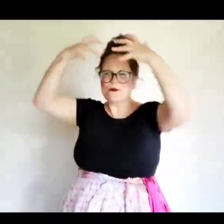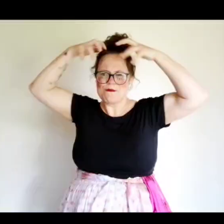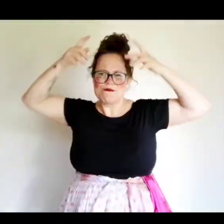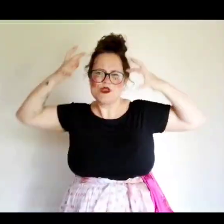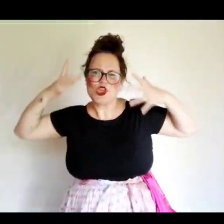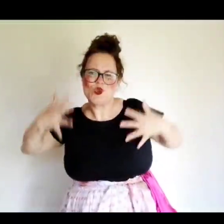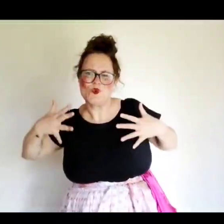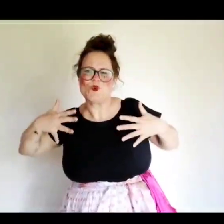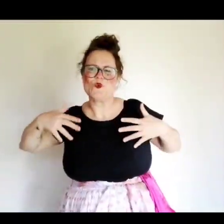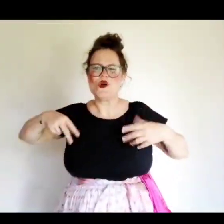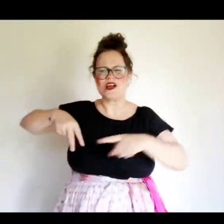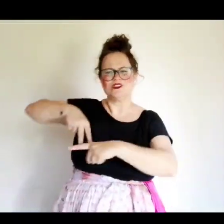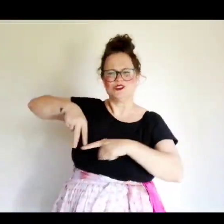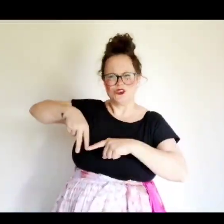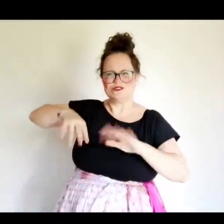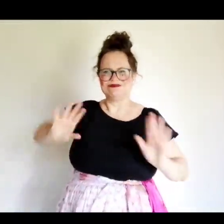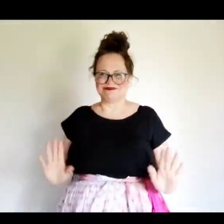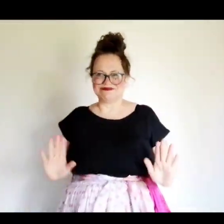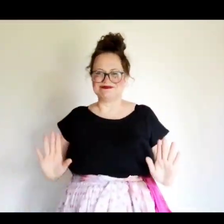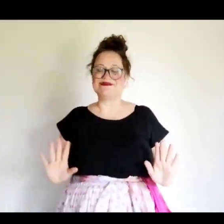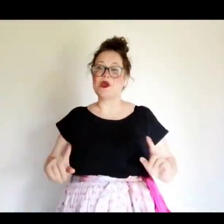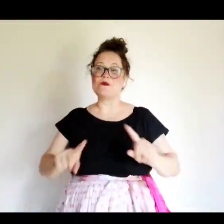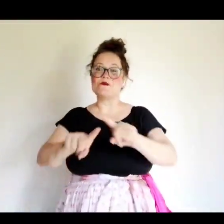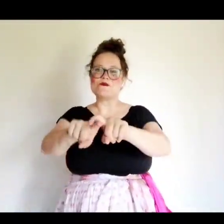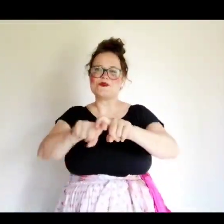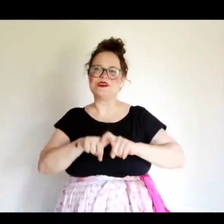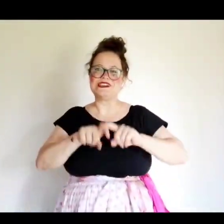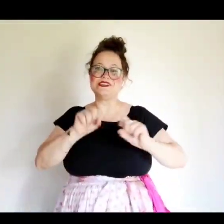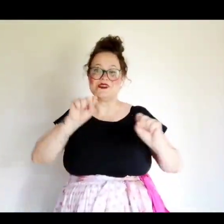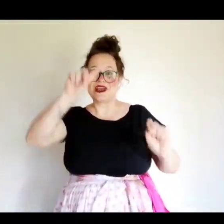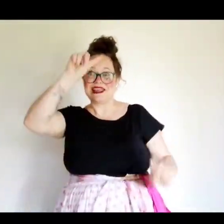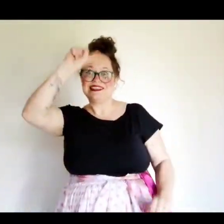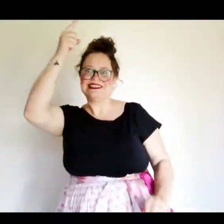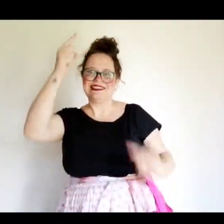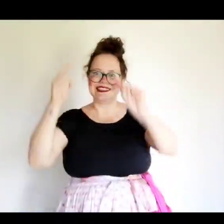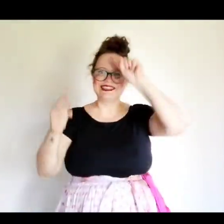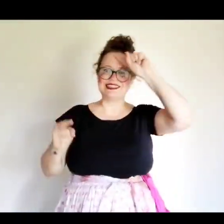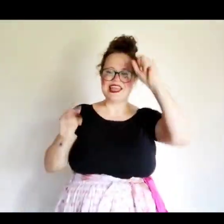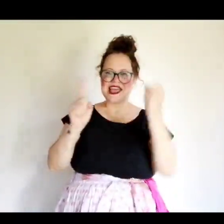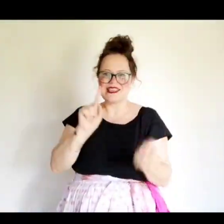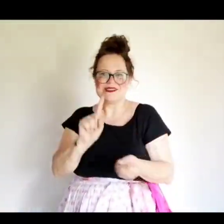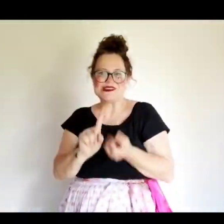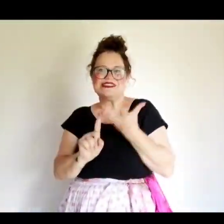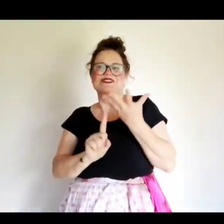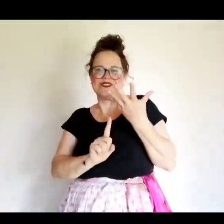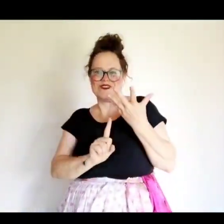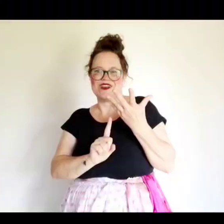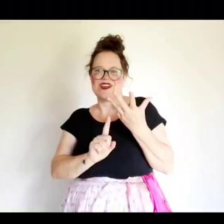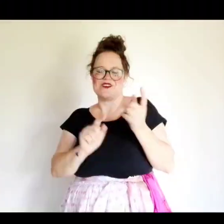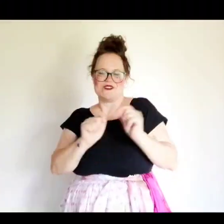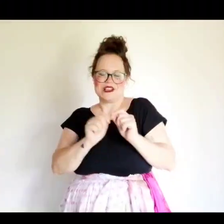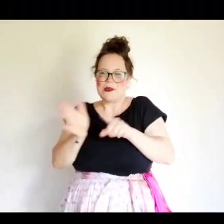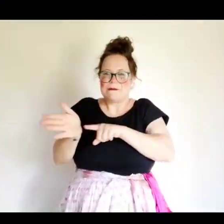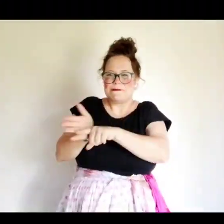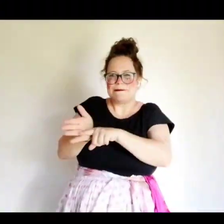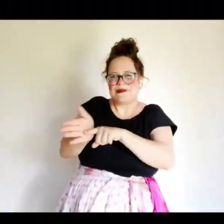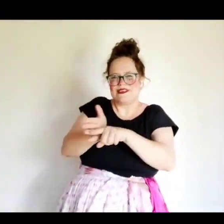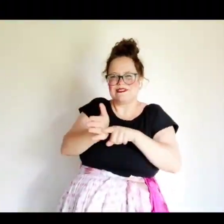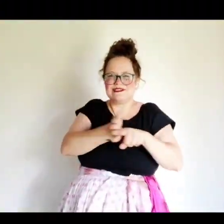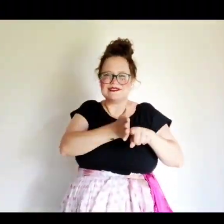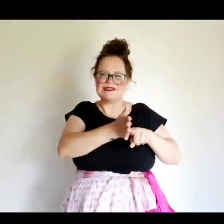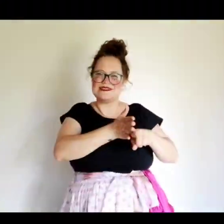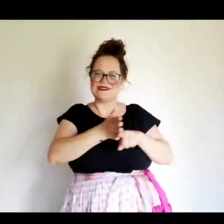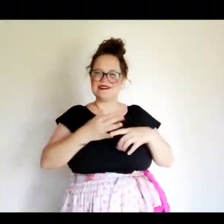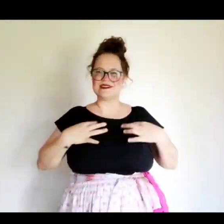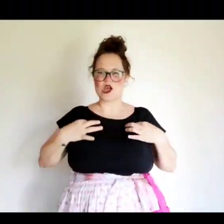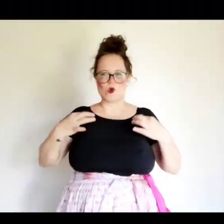shortinho. Aí a gente criou essa ideia de pesquisar um figurino que fosse